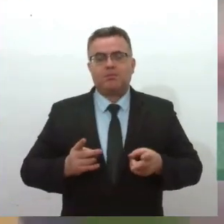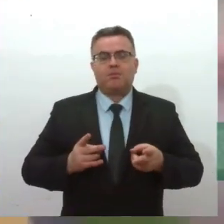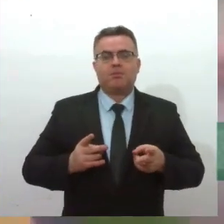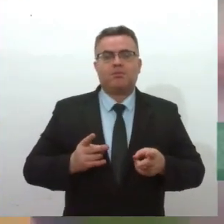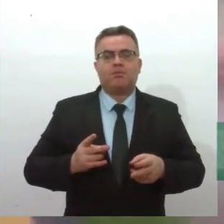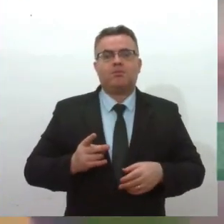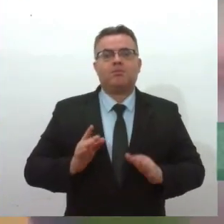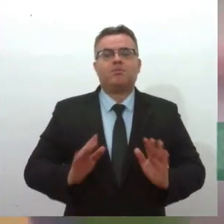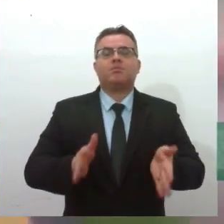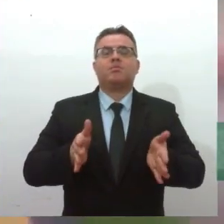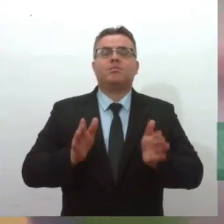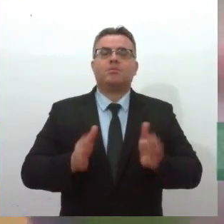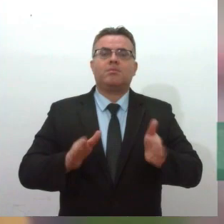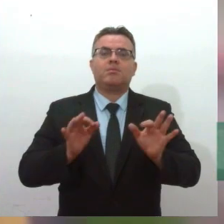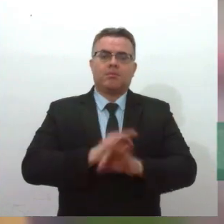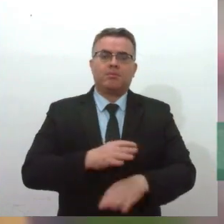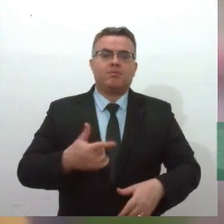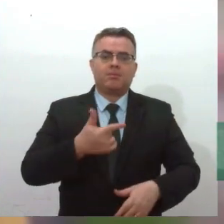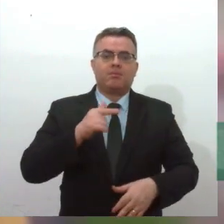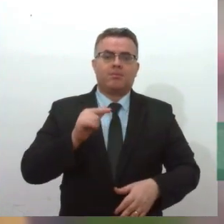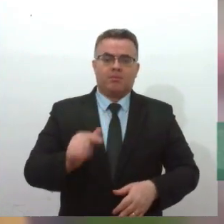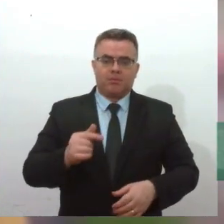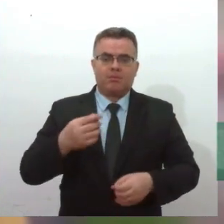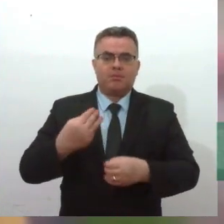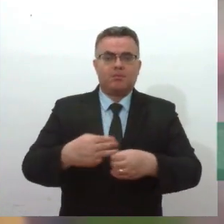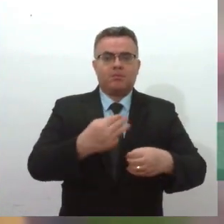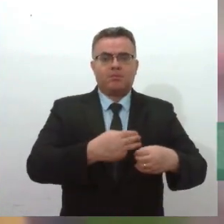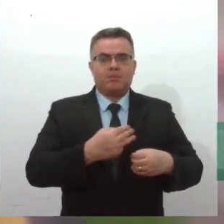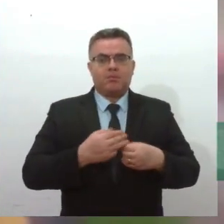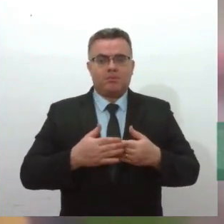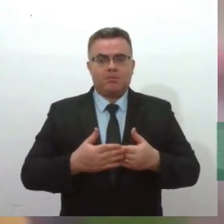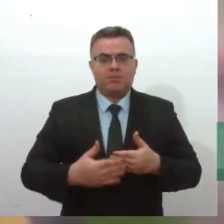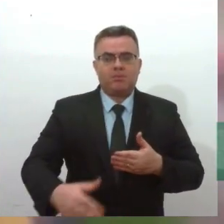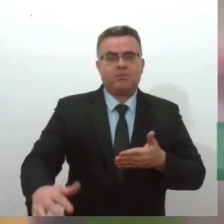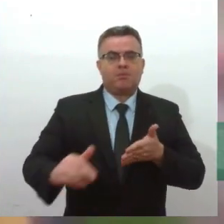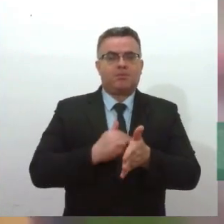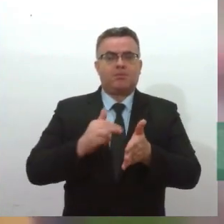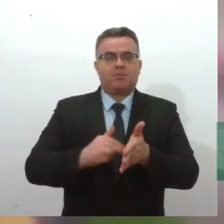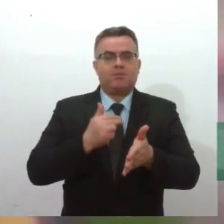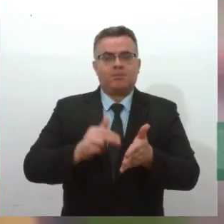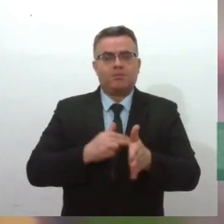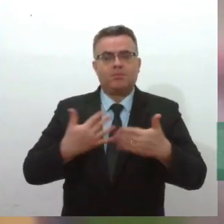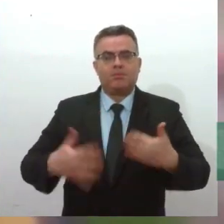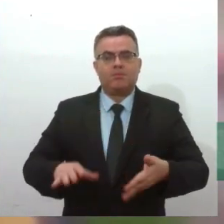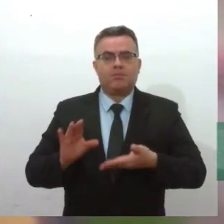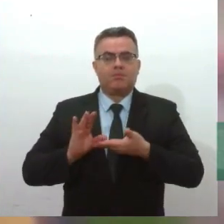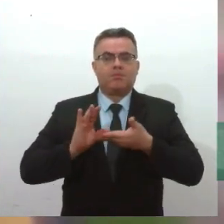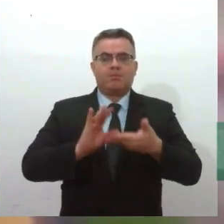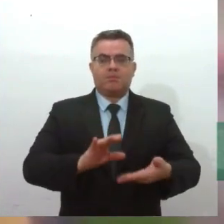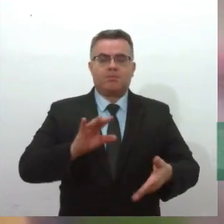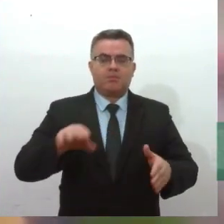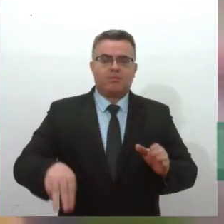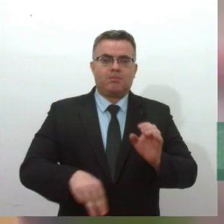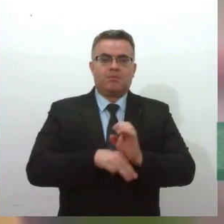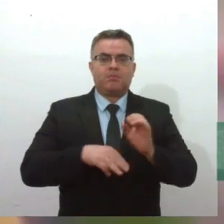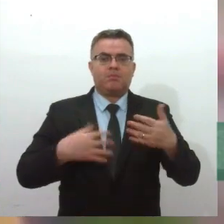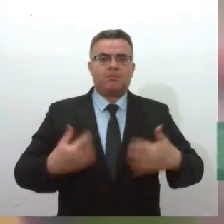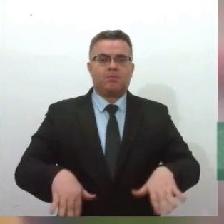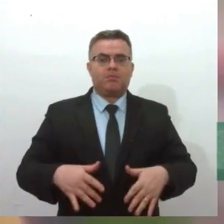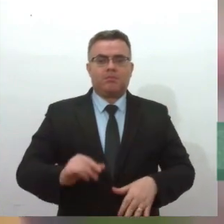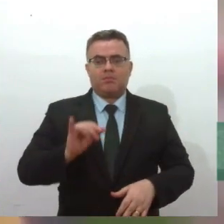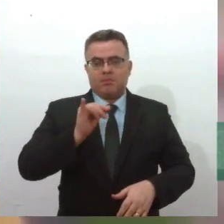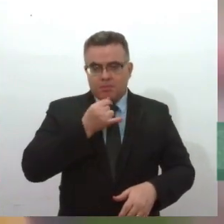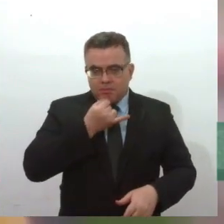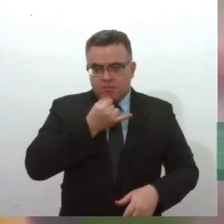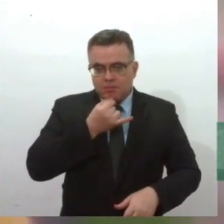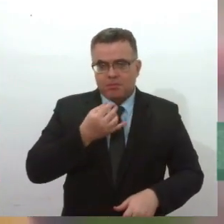tem 27 municípios Sergipano se preparando para iniciar as C com as emendas que vão chegar em minha autoria o que me deixa triste